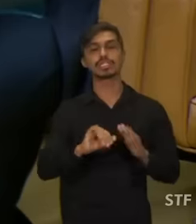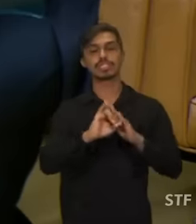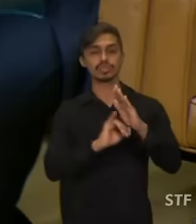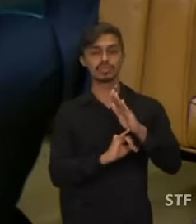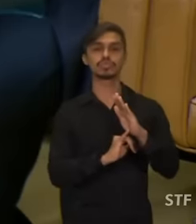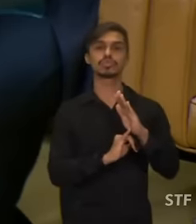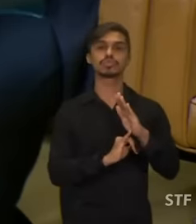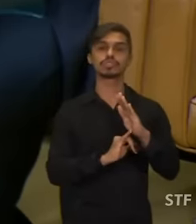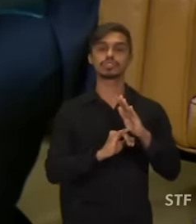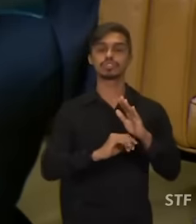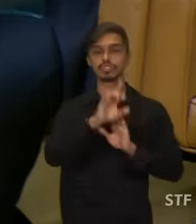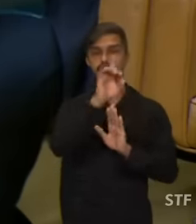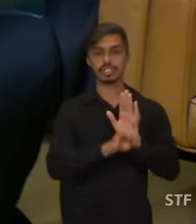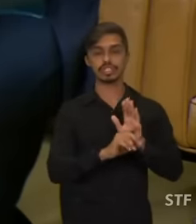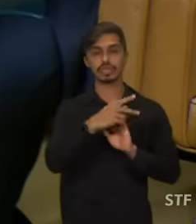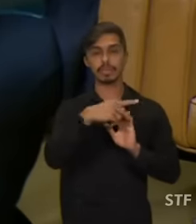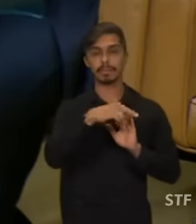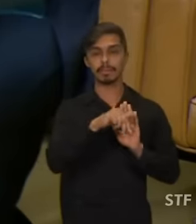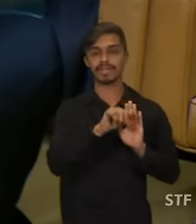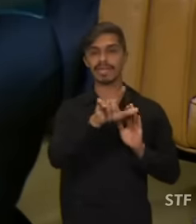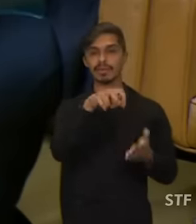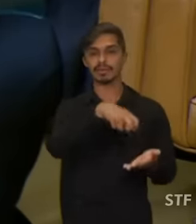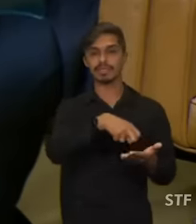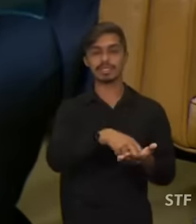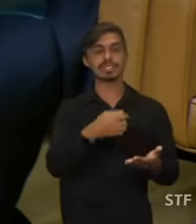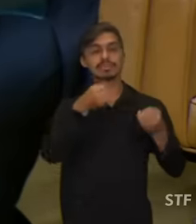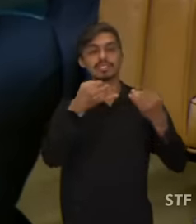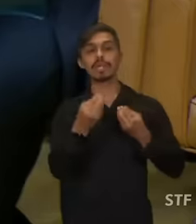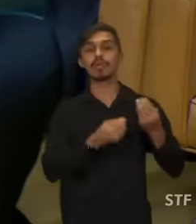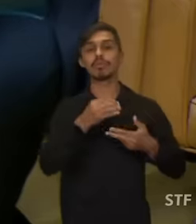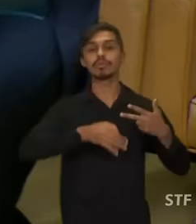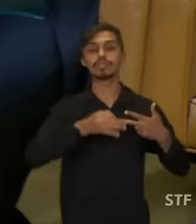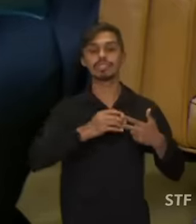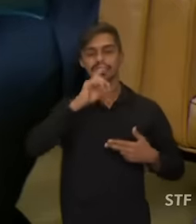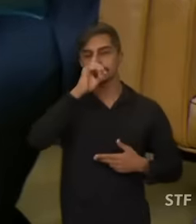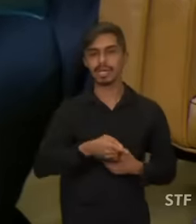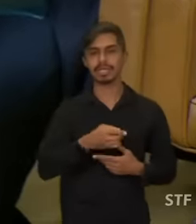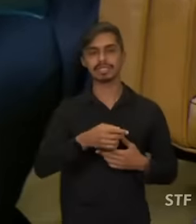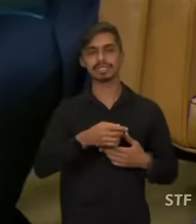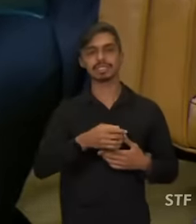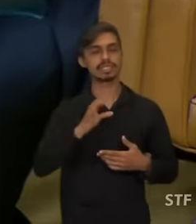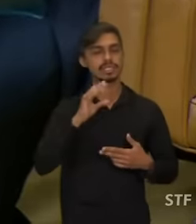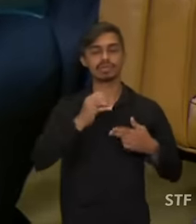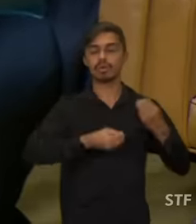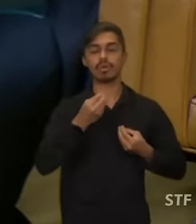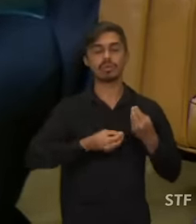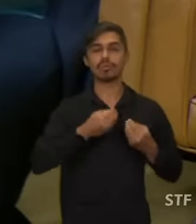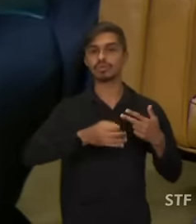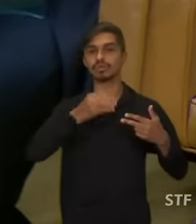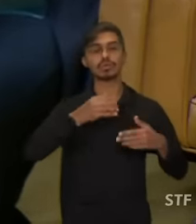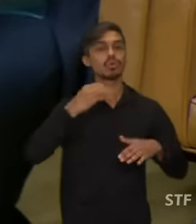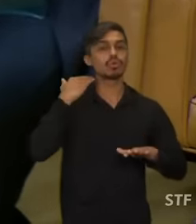Ela trata, por exemplo, do modo como o juiz deve sentenciar quando ele percebe, numa audiência de custódia, ou